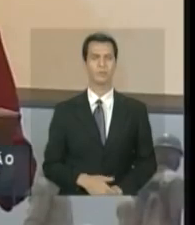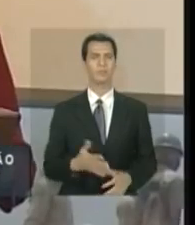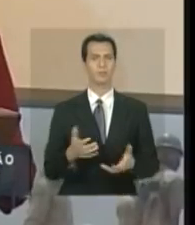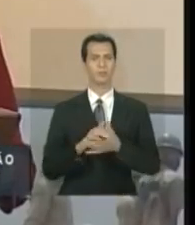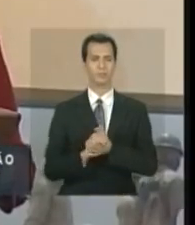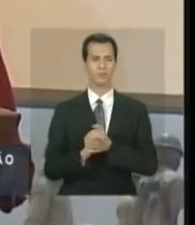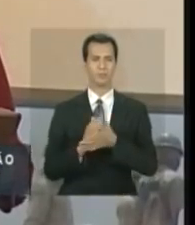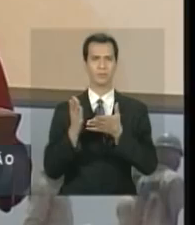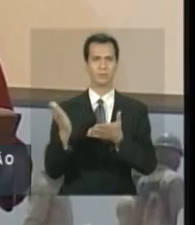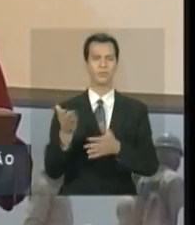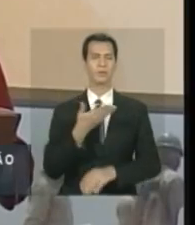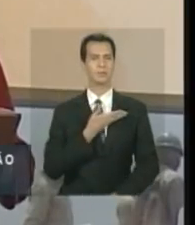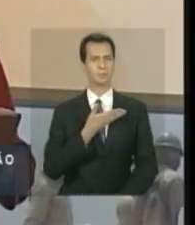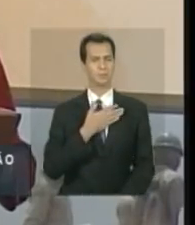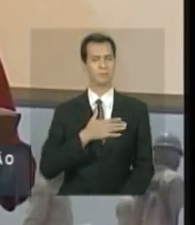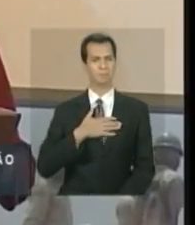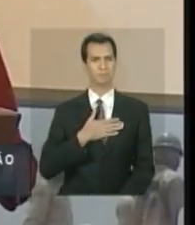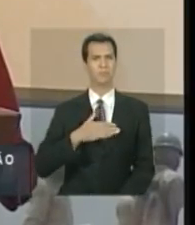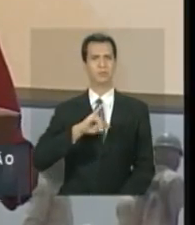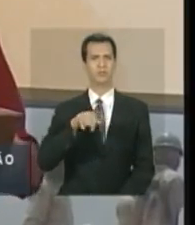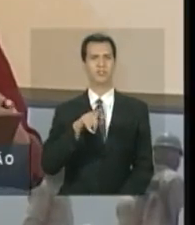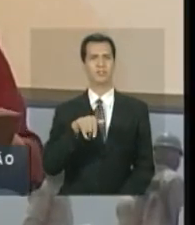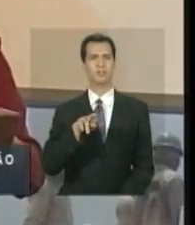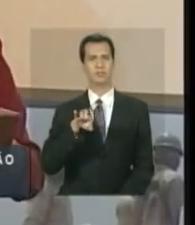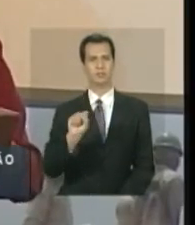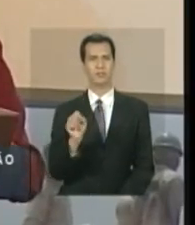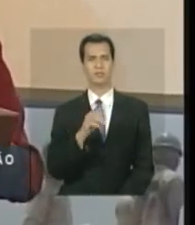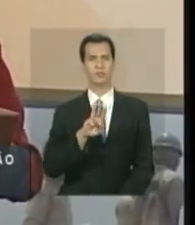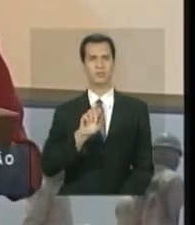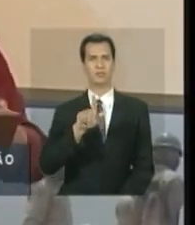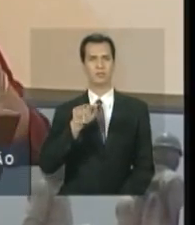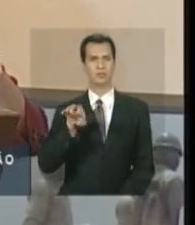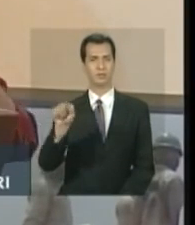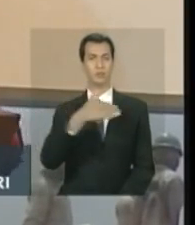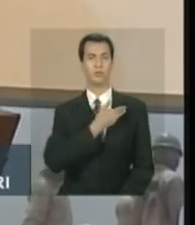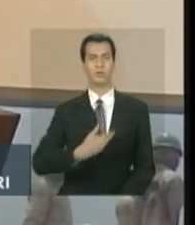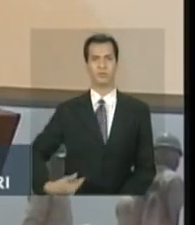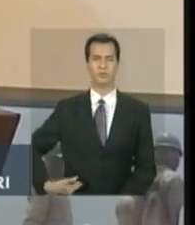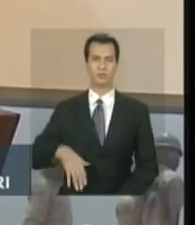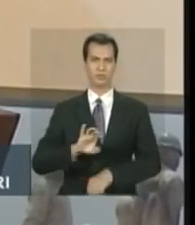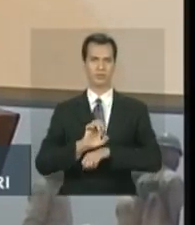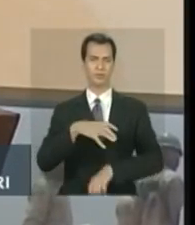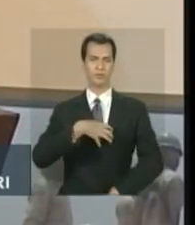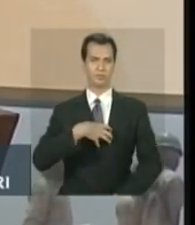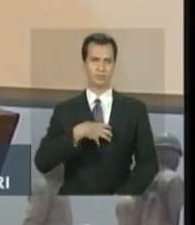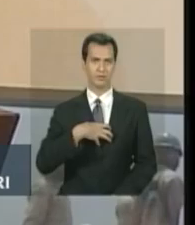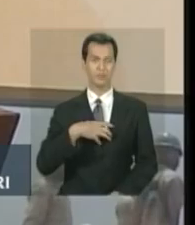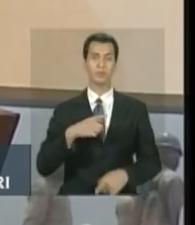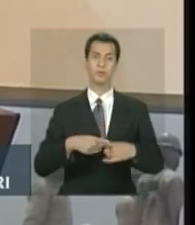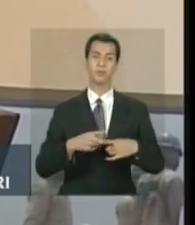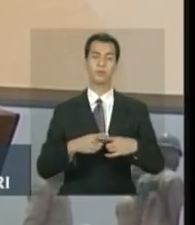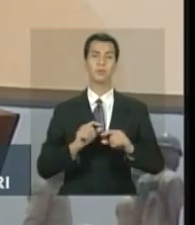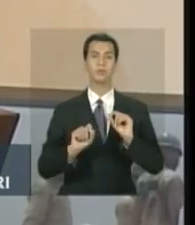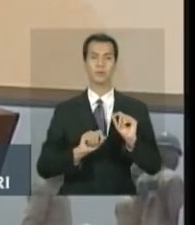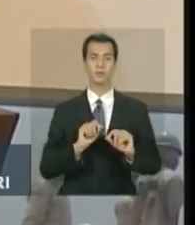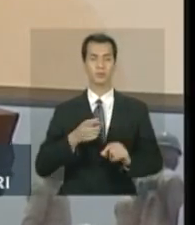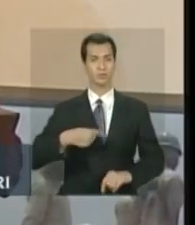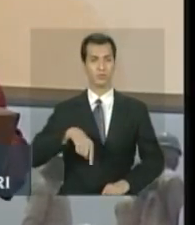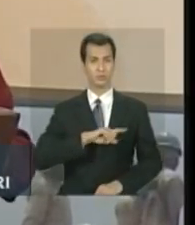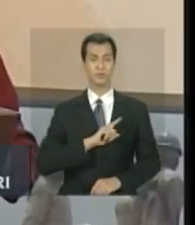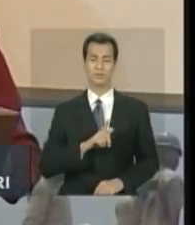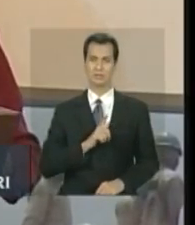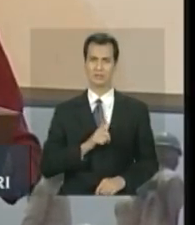cumprimentar esse grande amigo, Jacques Wagner, governador da Bahia, com quem nós temos